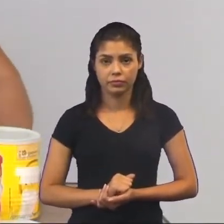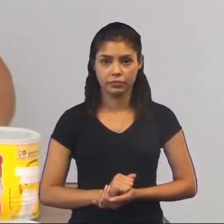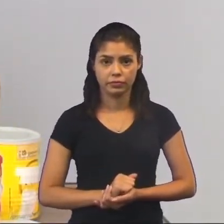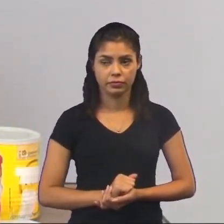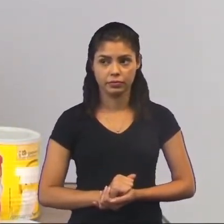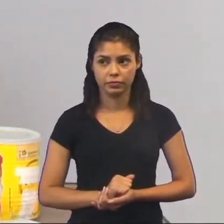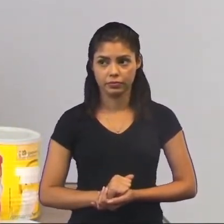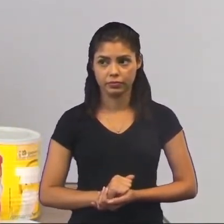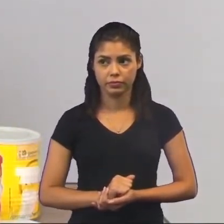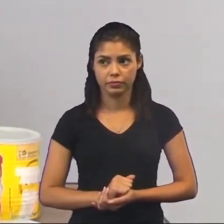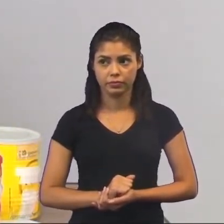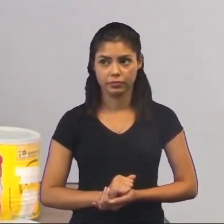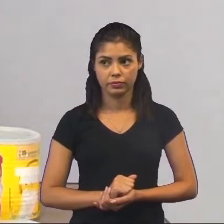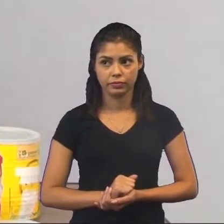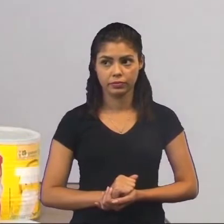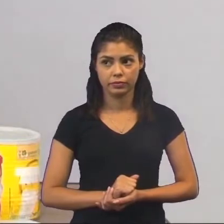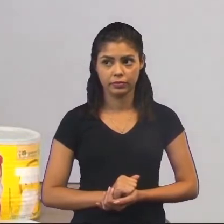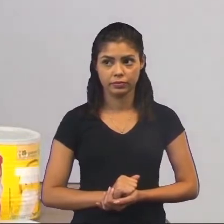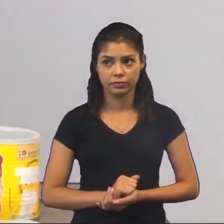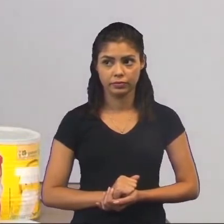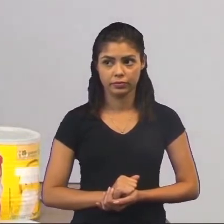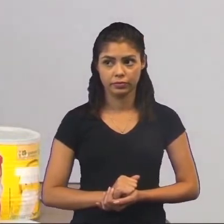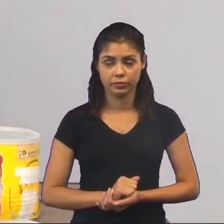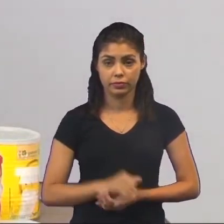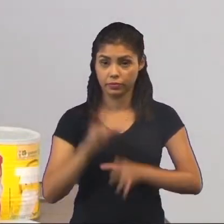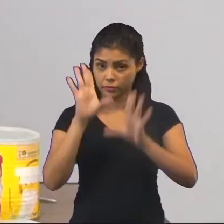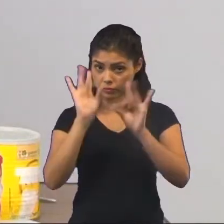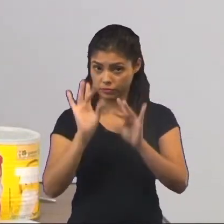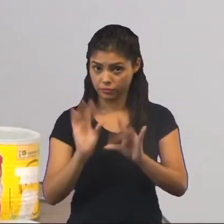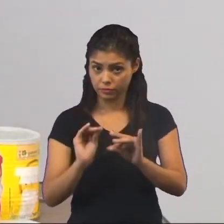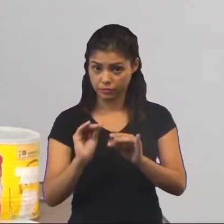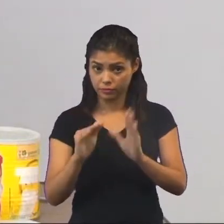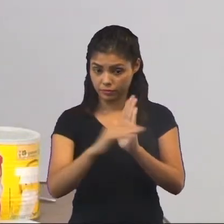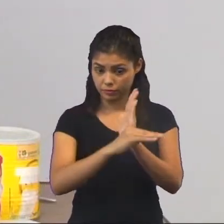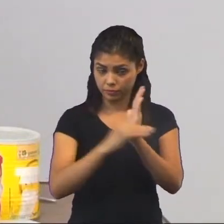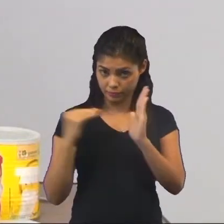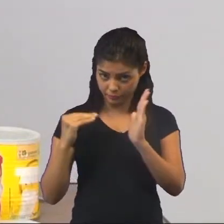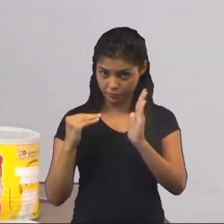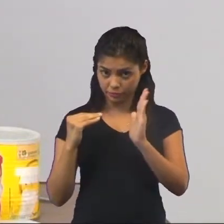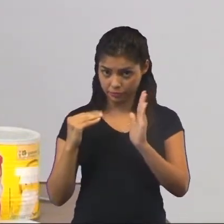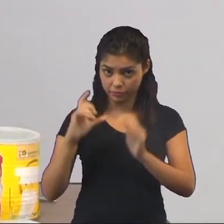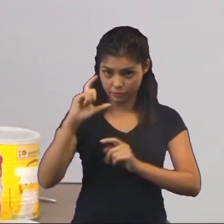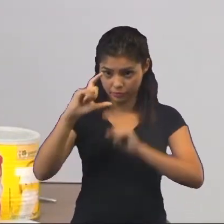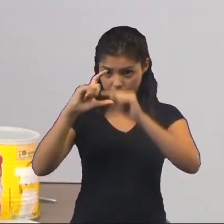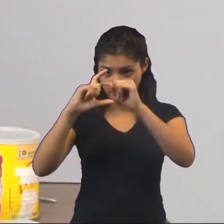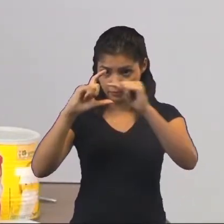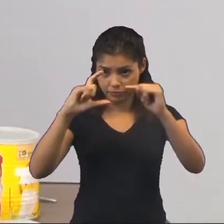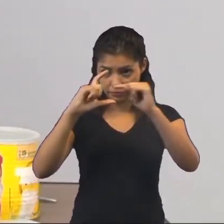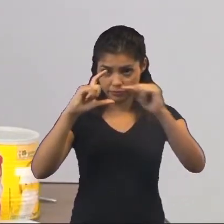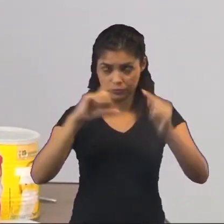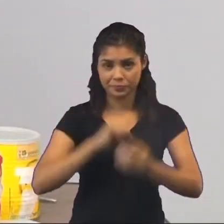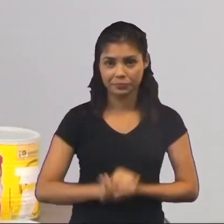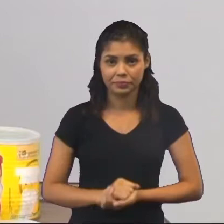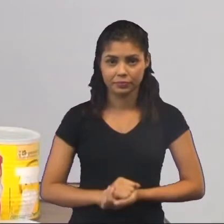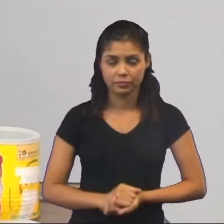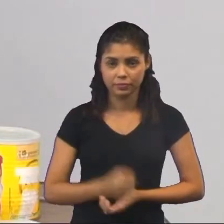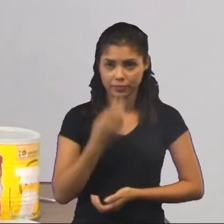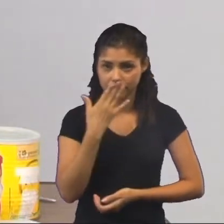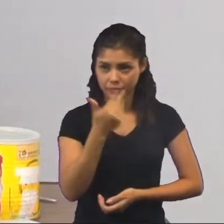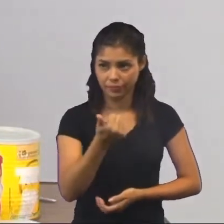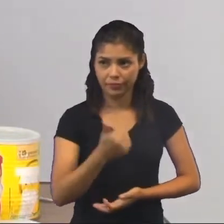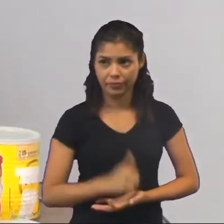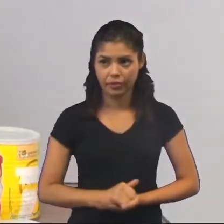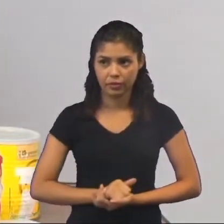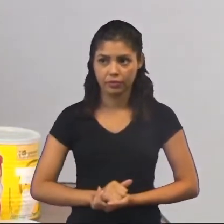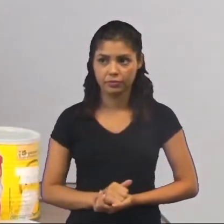Meia caixa de leite condensado, ou seja, eu vou ter que colocar a metade no meio, tá bom? De leite